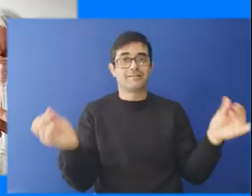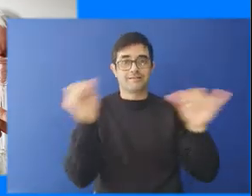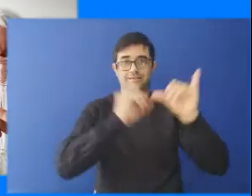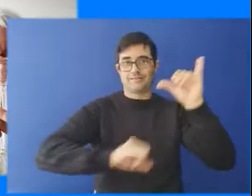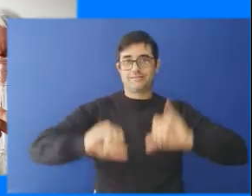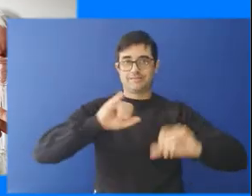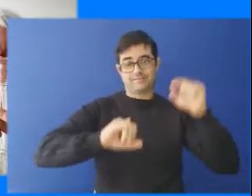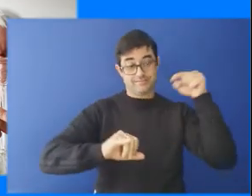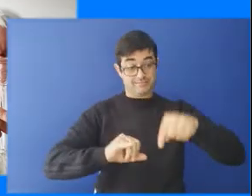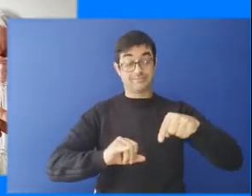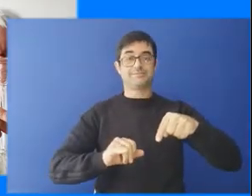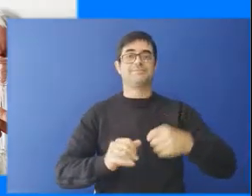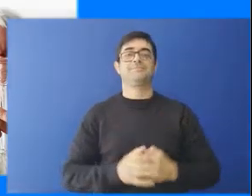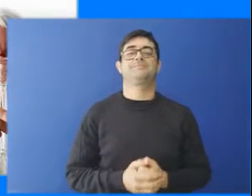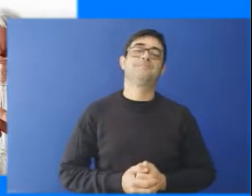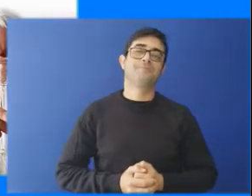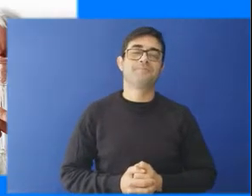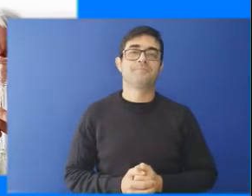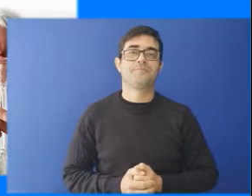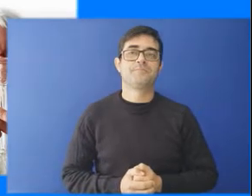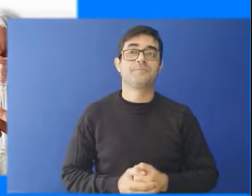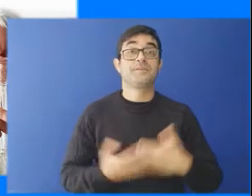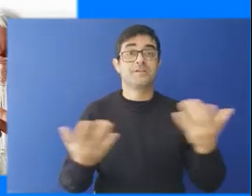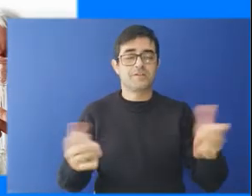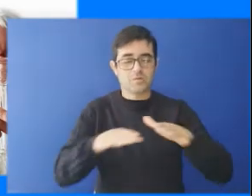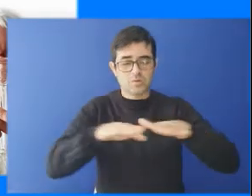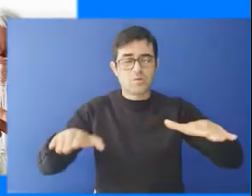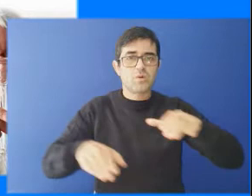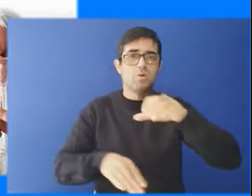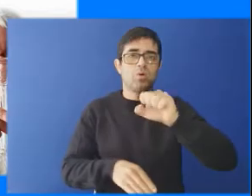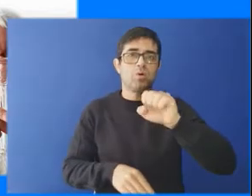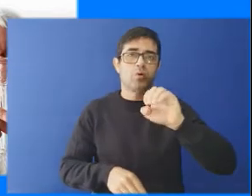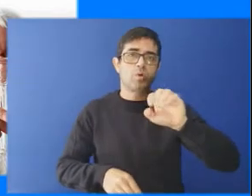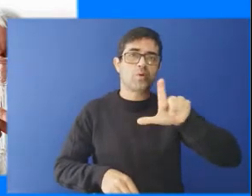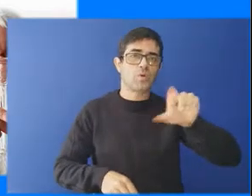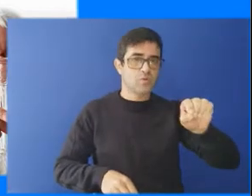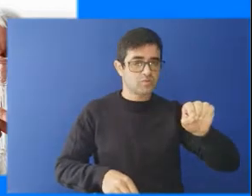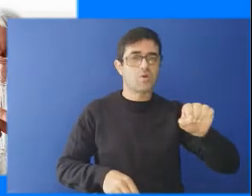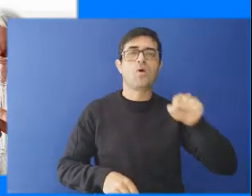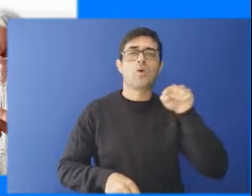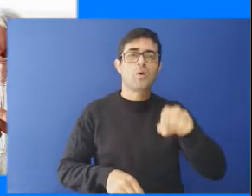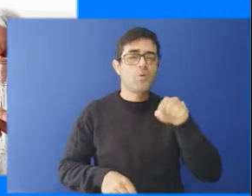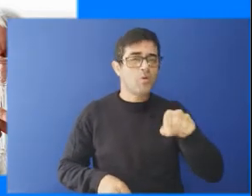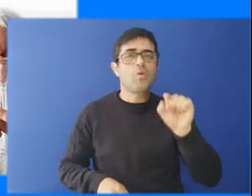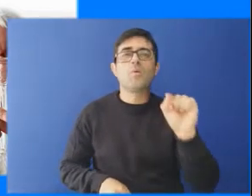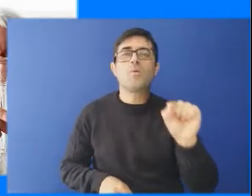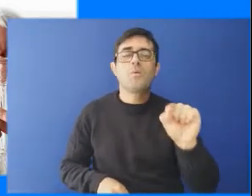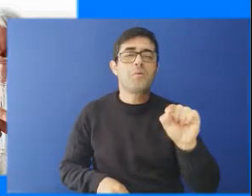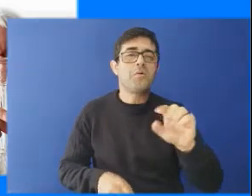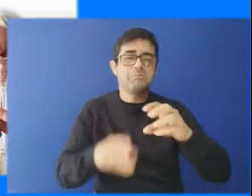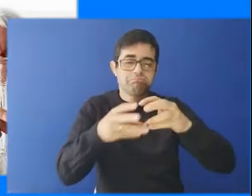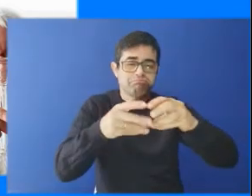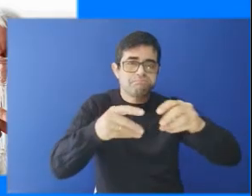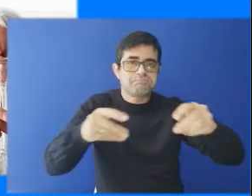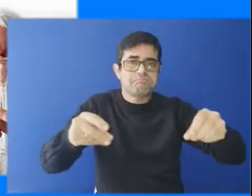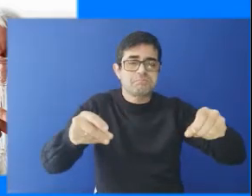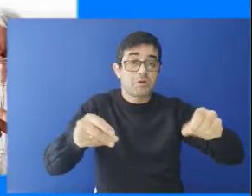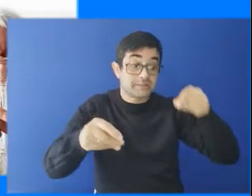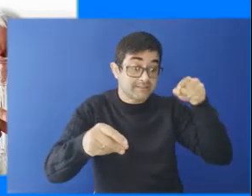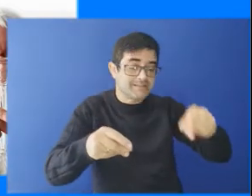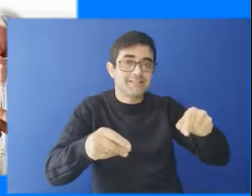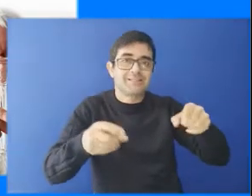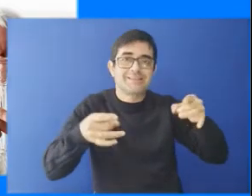são importantes nesse meio. Bom, primeiro, os solos eles são considerados ecossistemas e são bastante complexos, porque eles podem